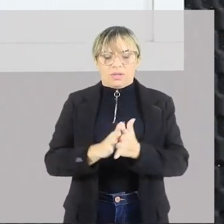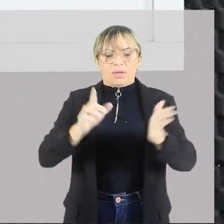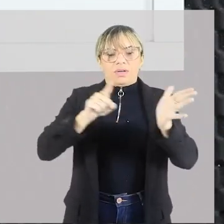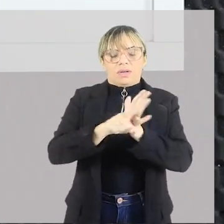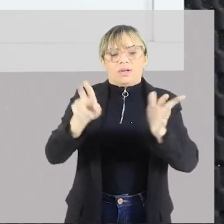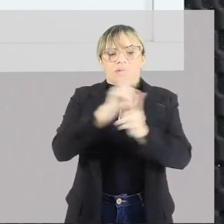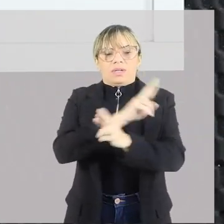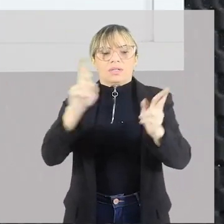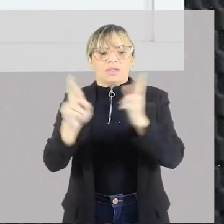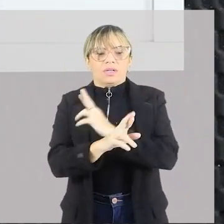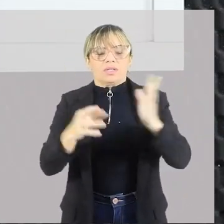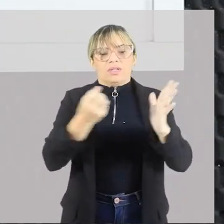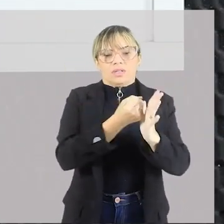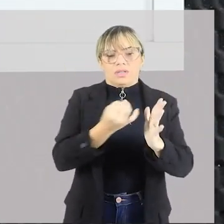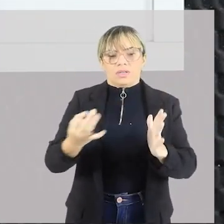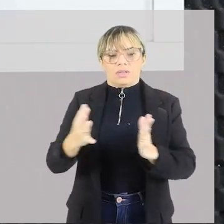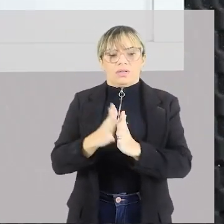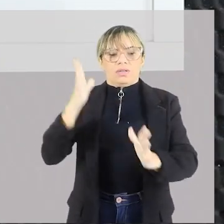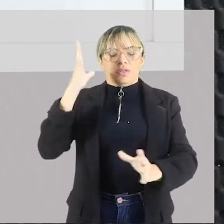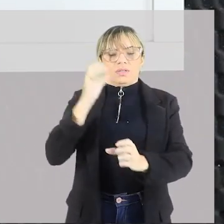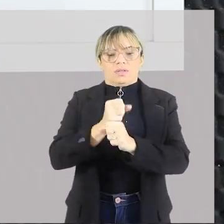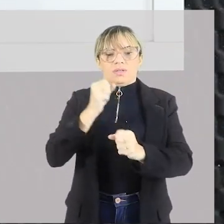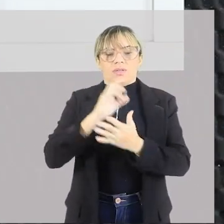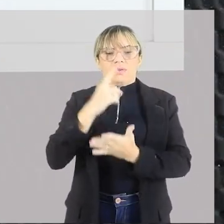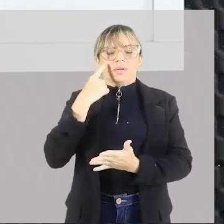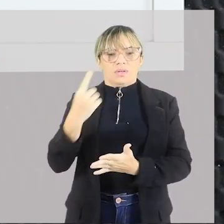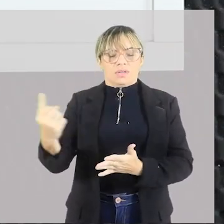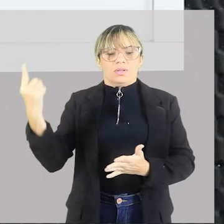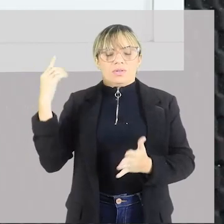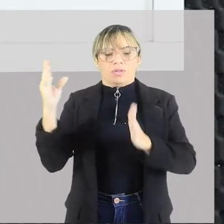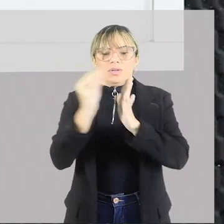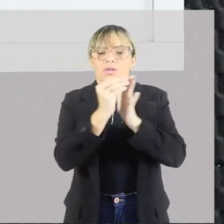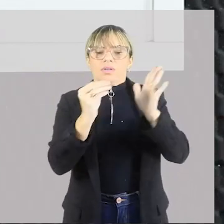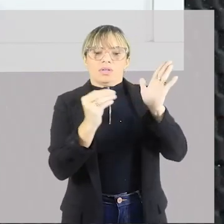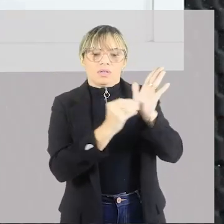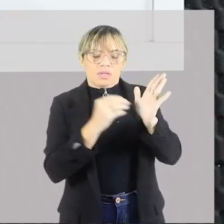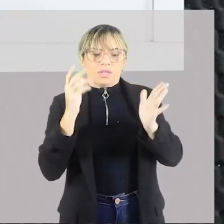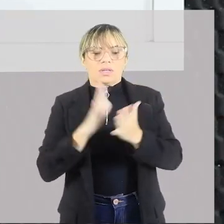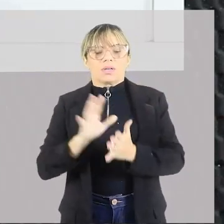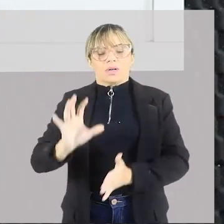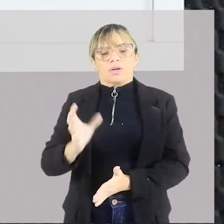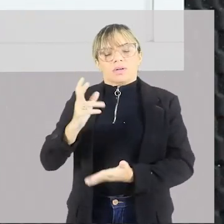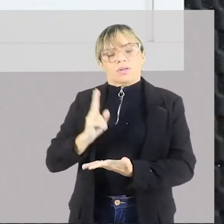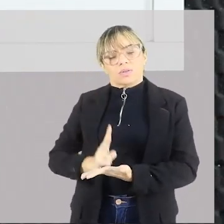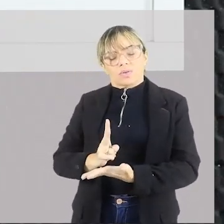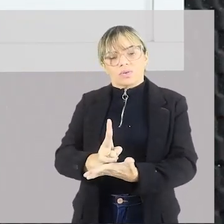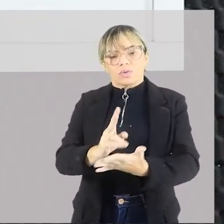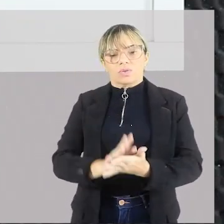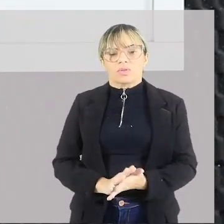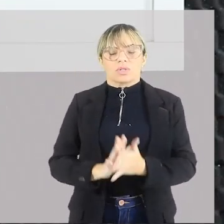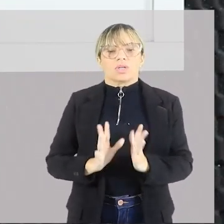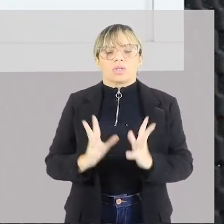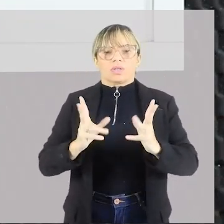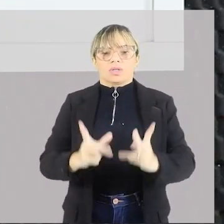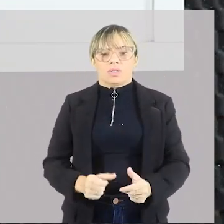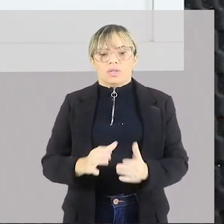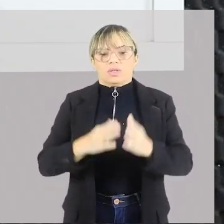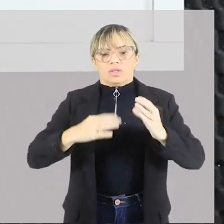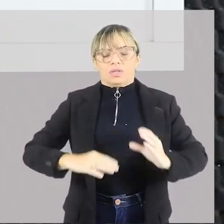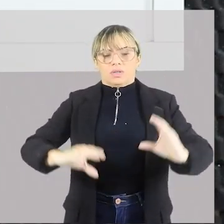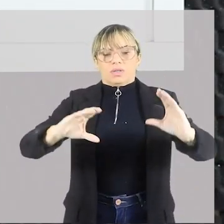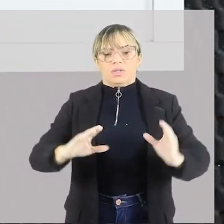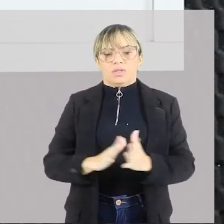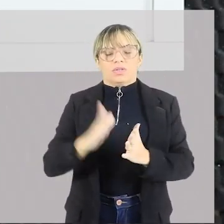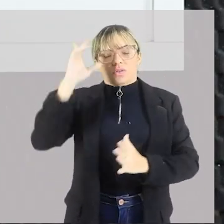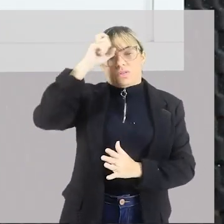envolvendo probabilidade né probabilidade é um assunto bastante recorrente aí em todos os concursos né dificilmente você